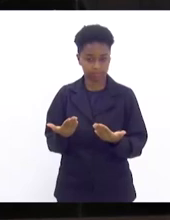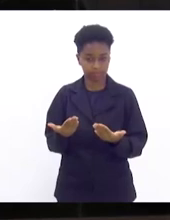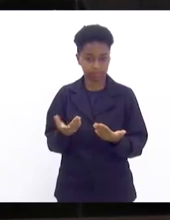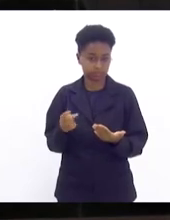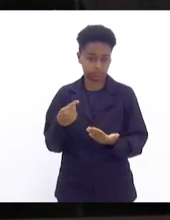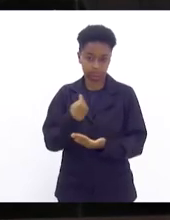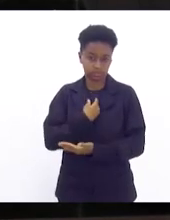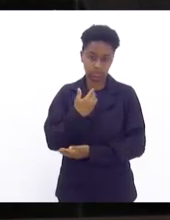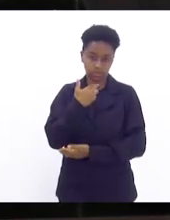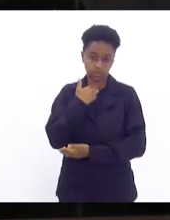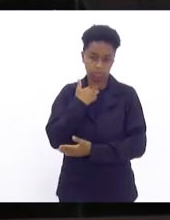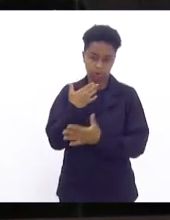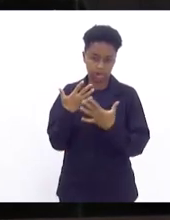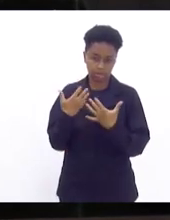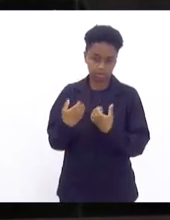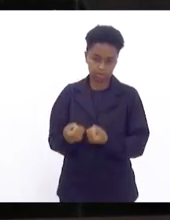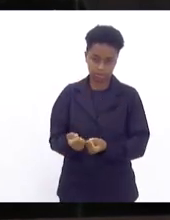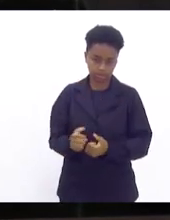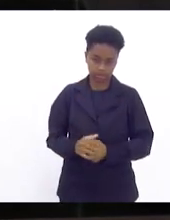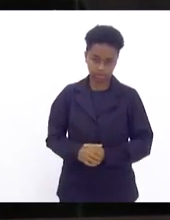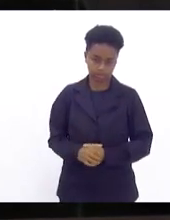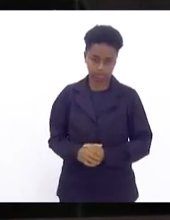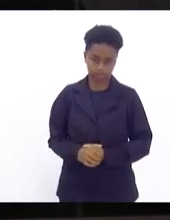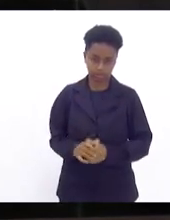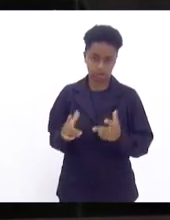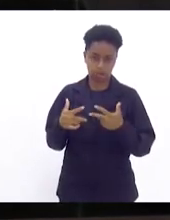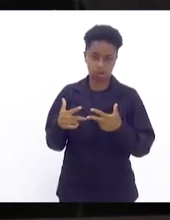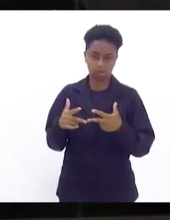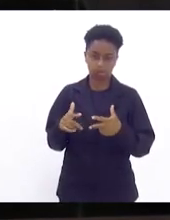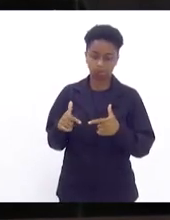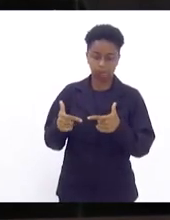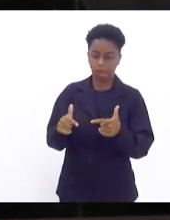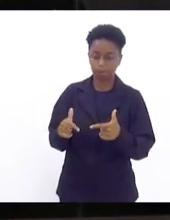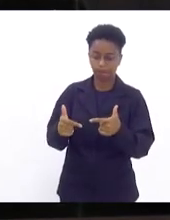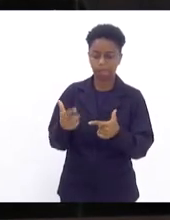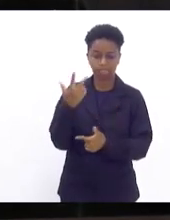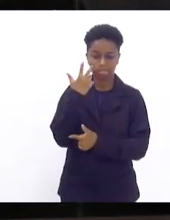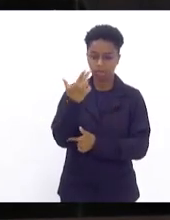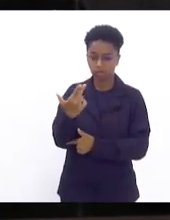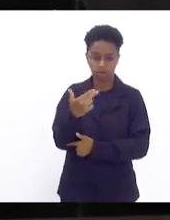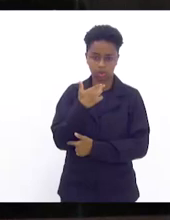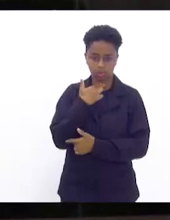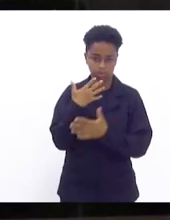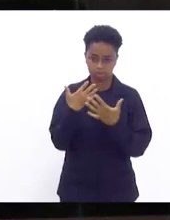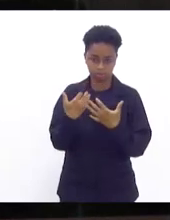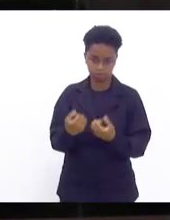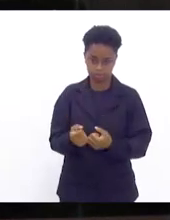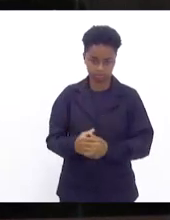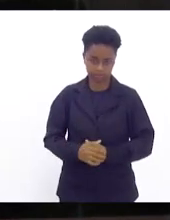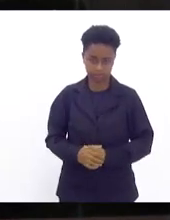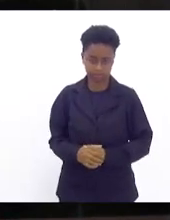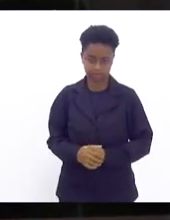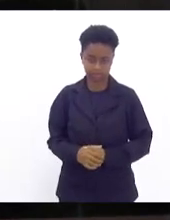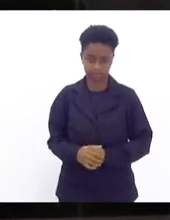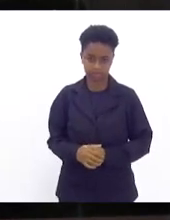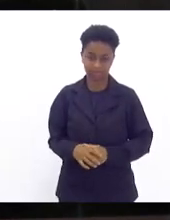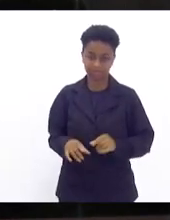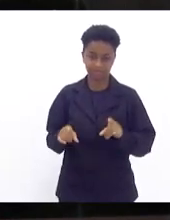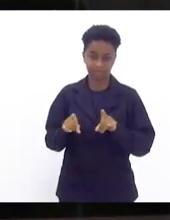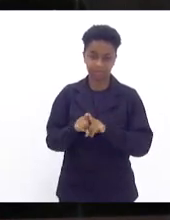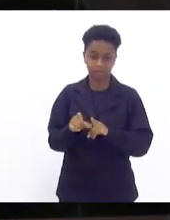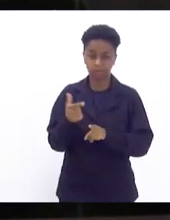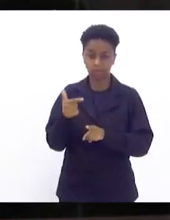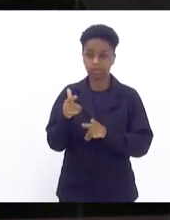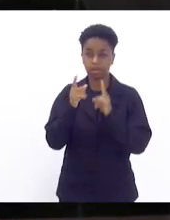não podemos aceitar essas violações como algo natural e algo presente e sem nenhum tipo